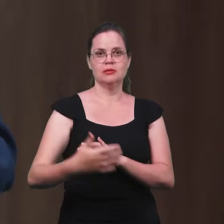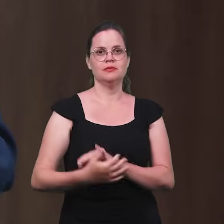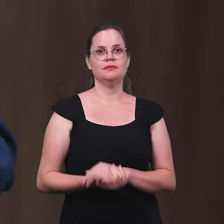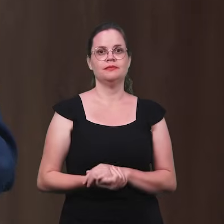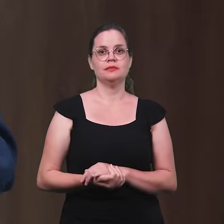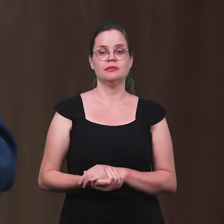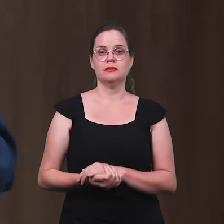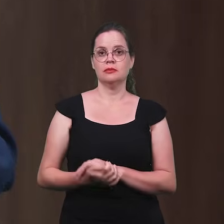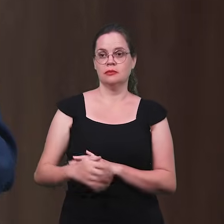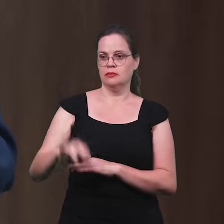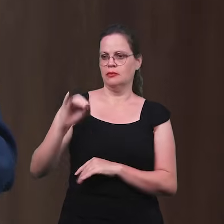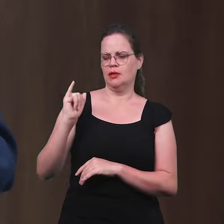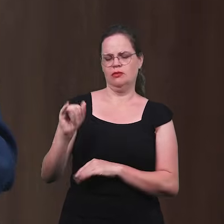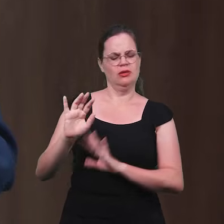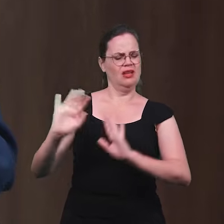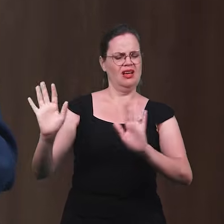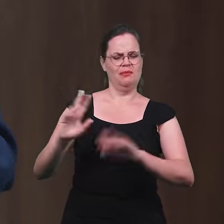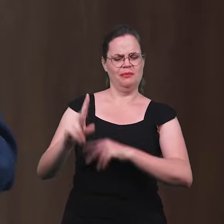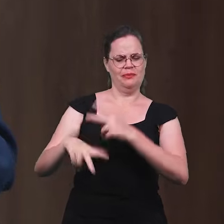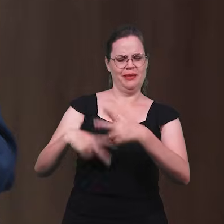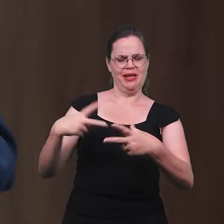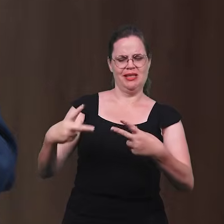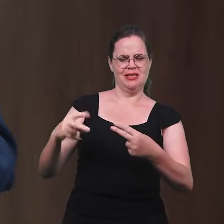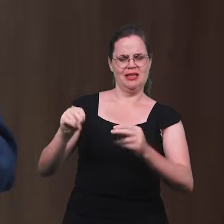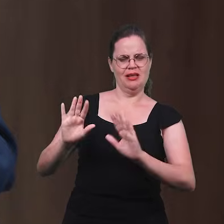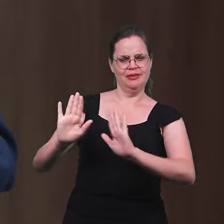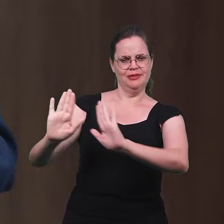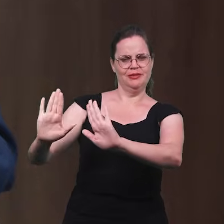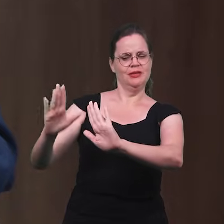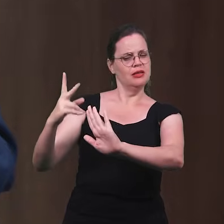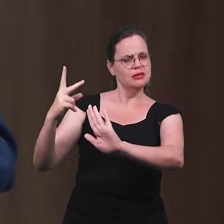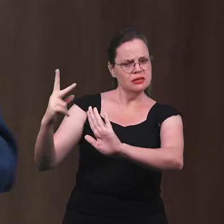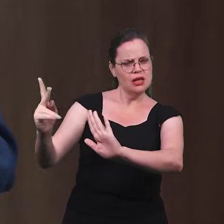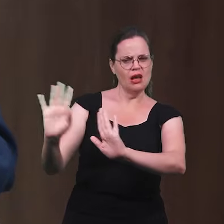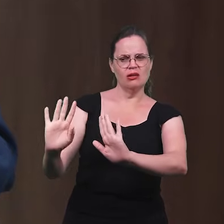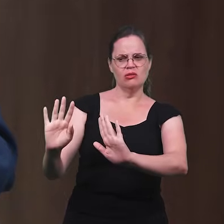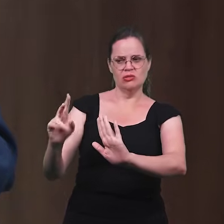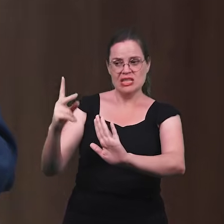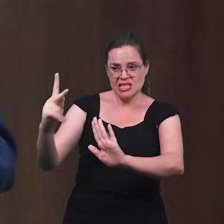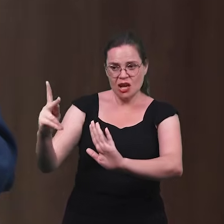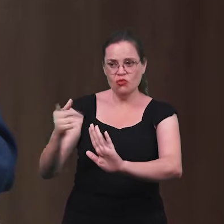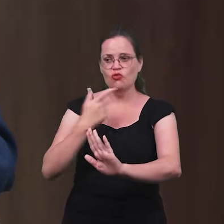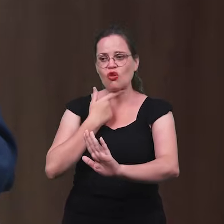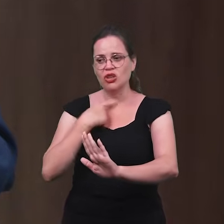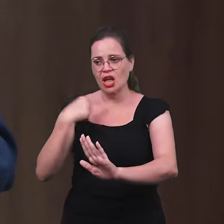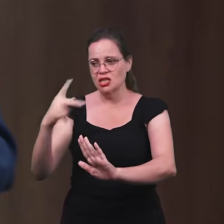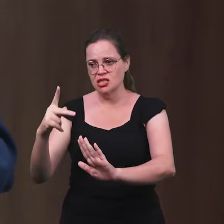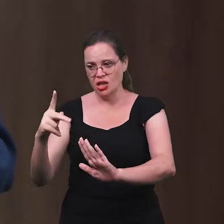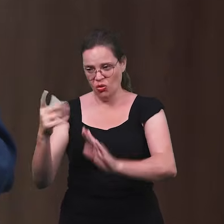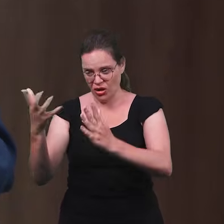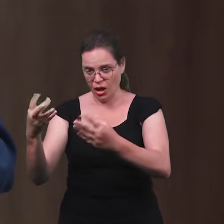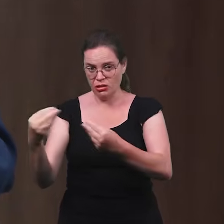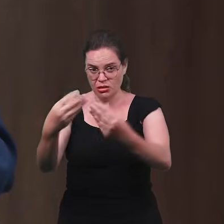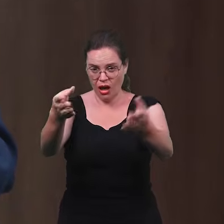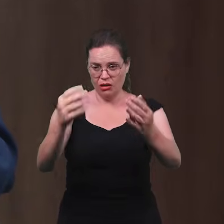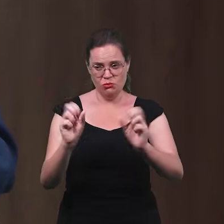ele disse, fiquem teus presentes contigo e dá a quem o rei que desejar.